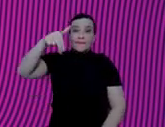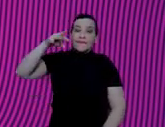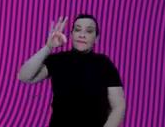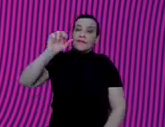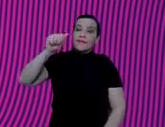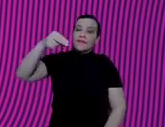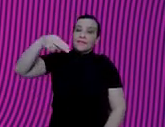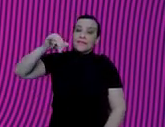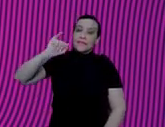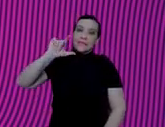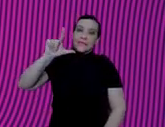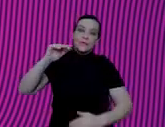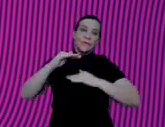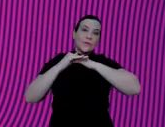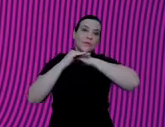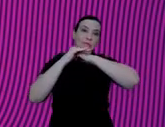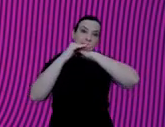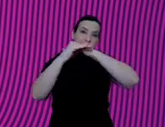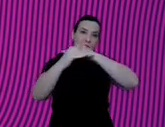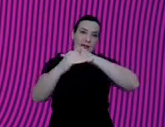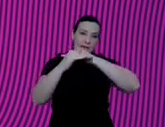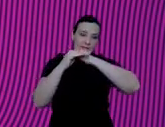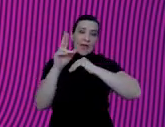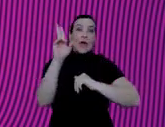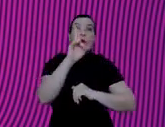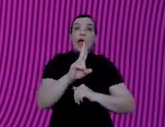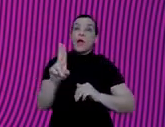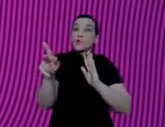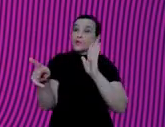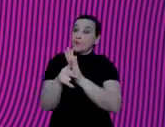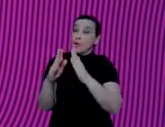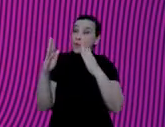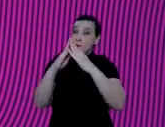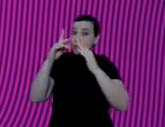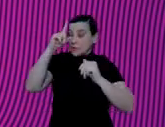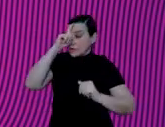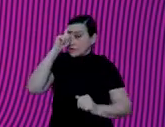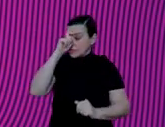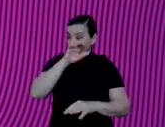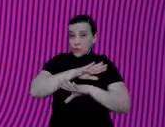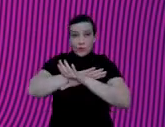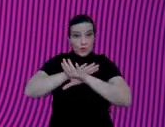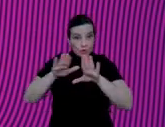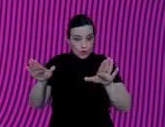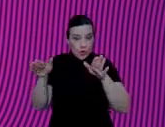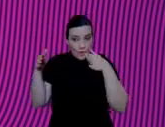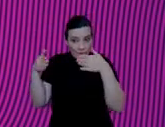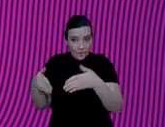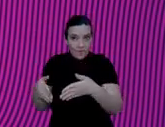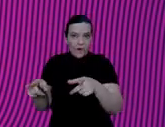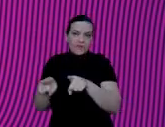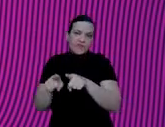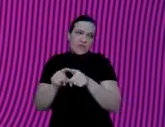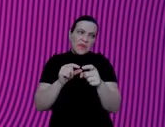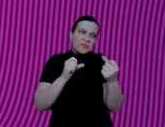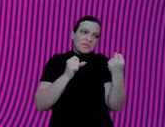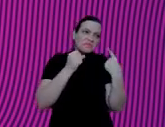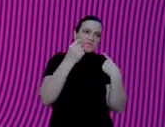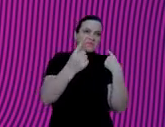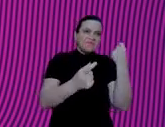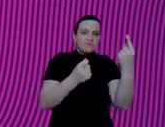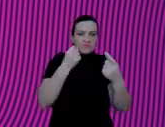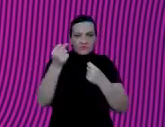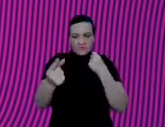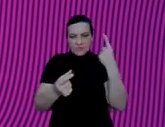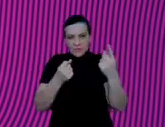restrito ao uso hospitalar, basicamente, e alguns outros usos menos frequentes. Então,